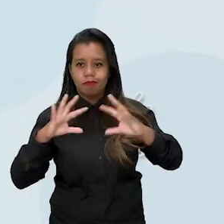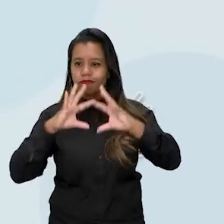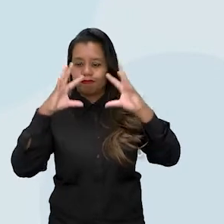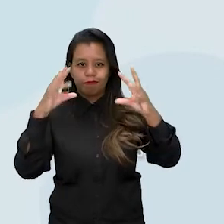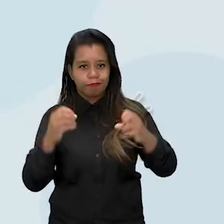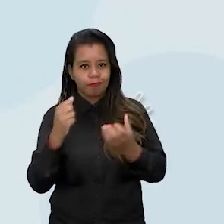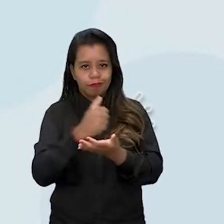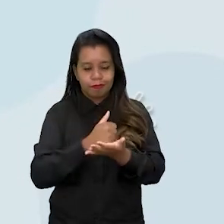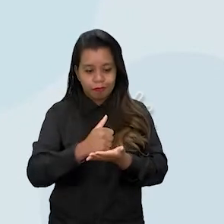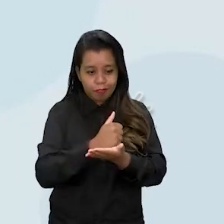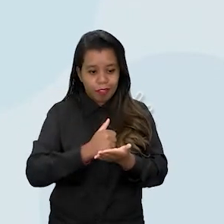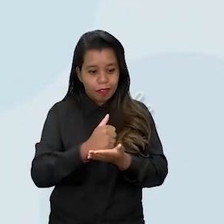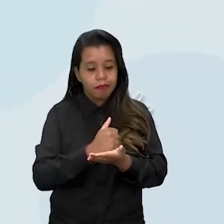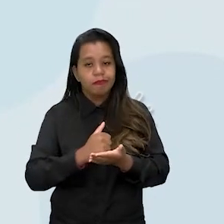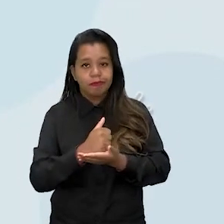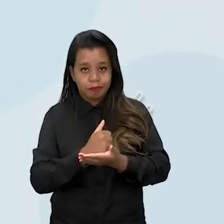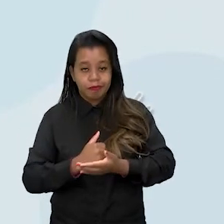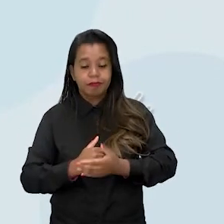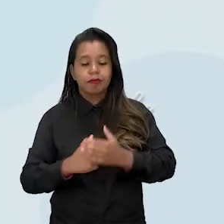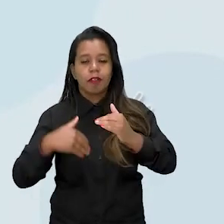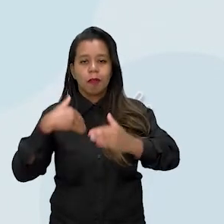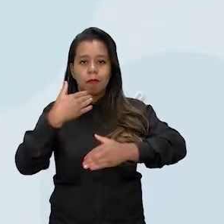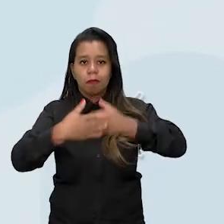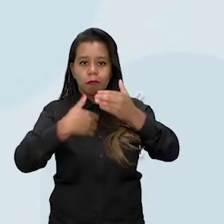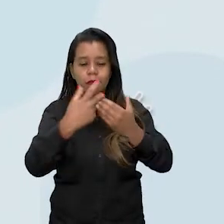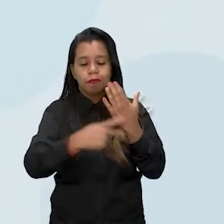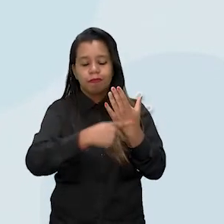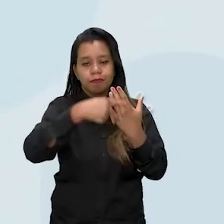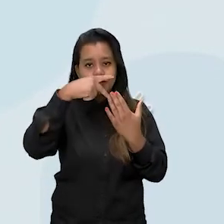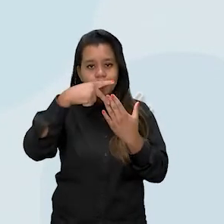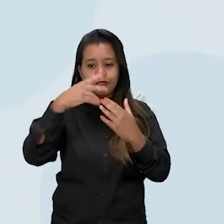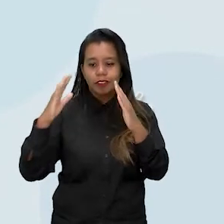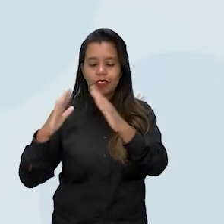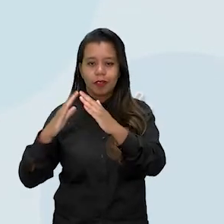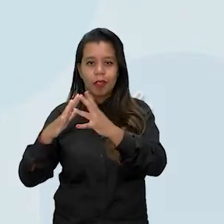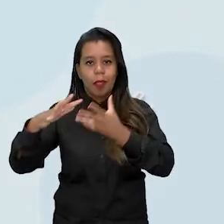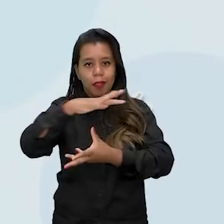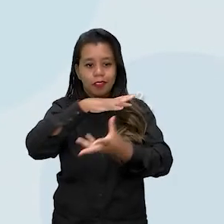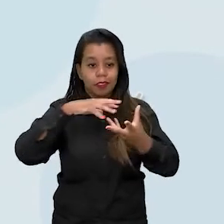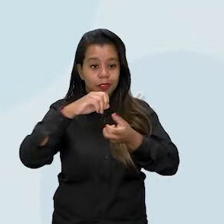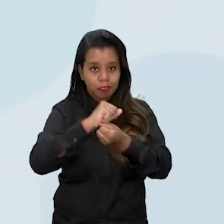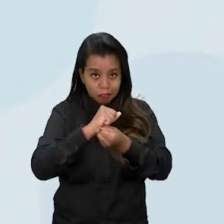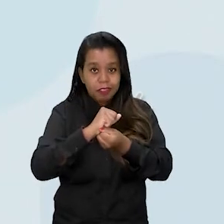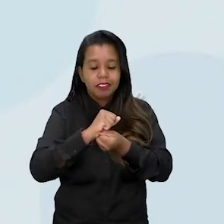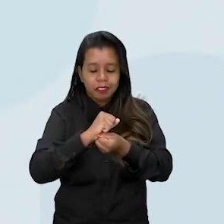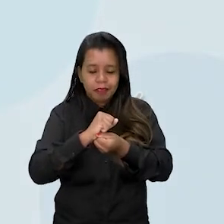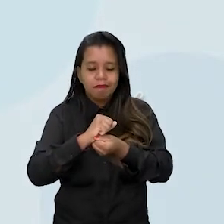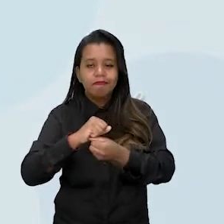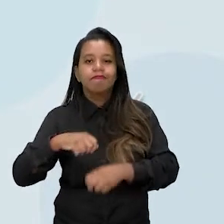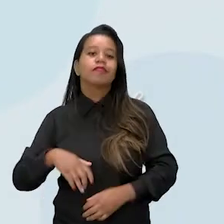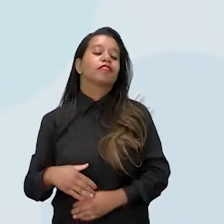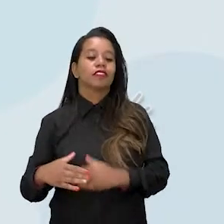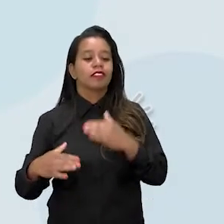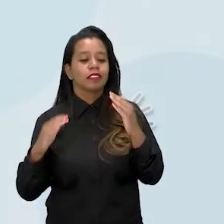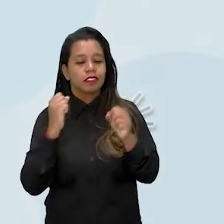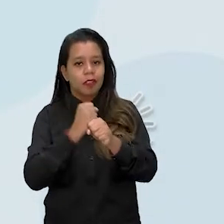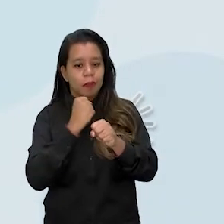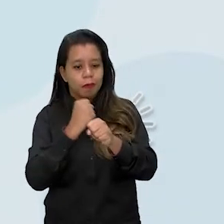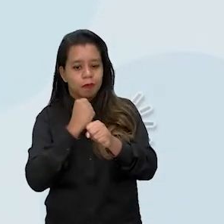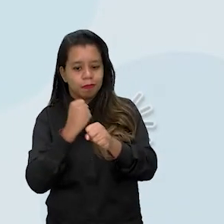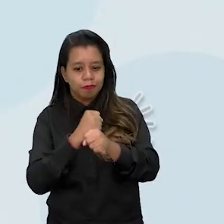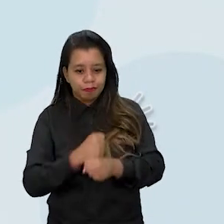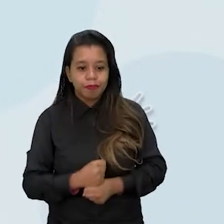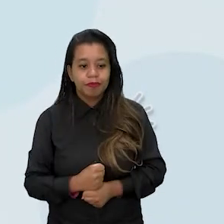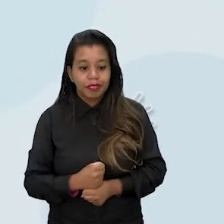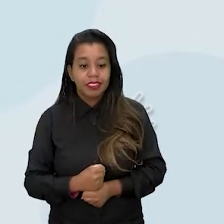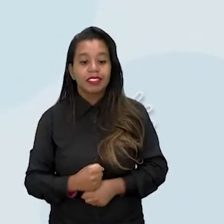básica e a nossa proposta é construir uma casa aí sustentável, uma casa mais sustentável. Pegando aqui a caneta,